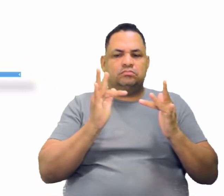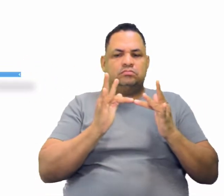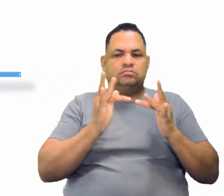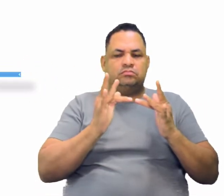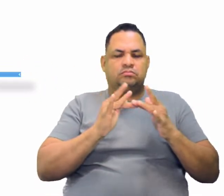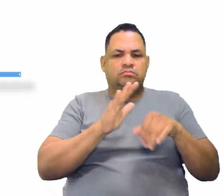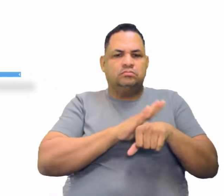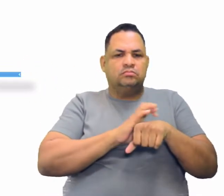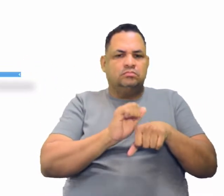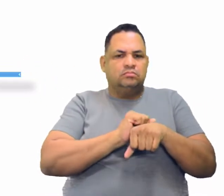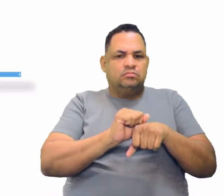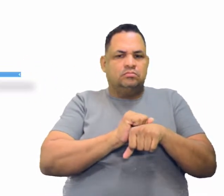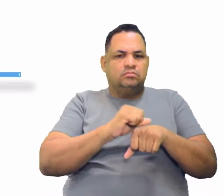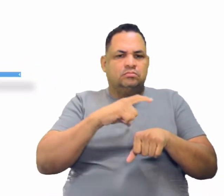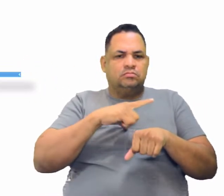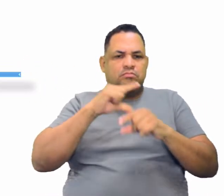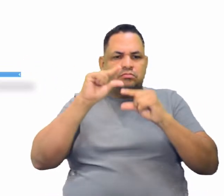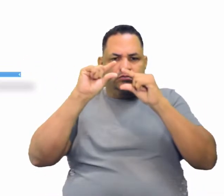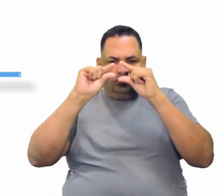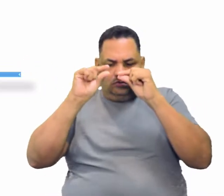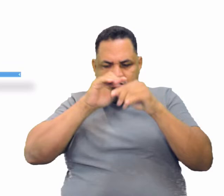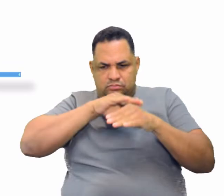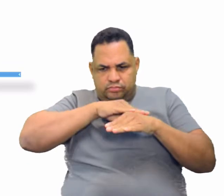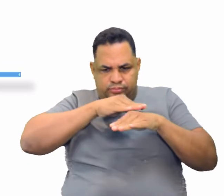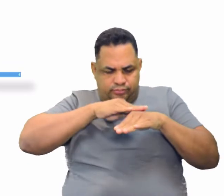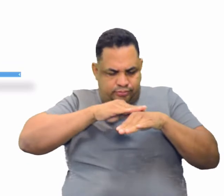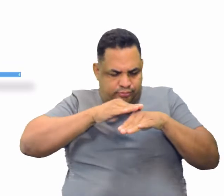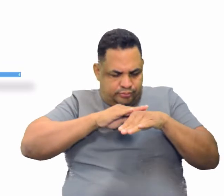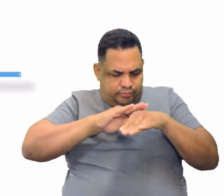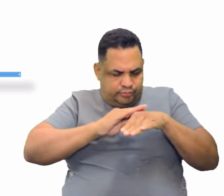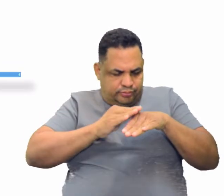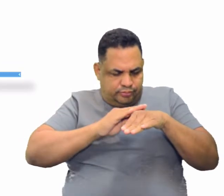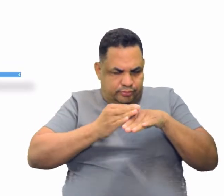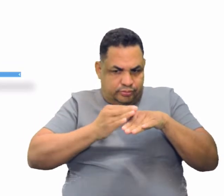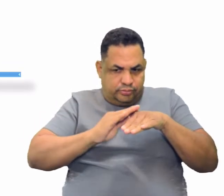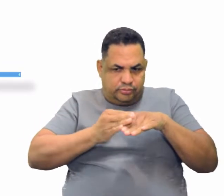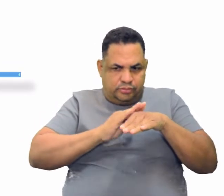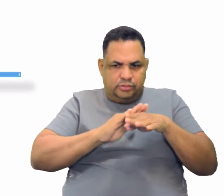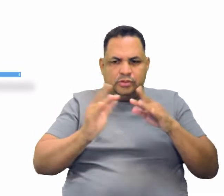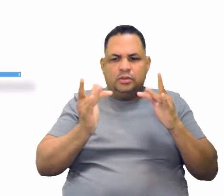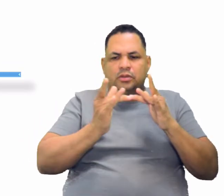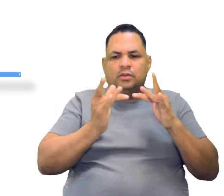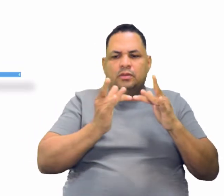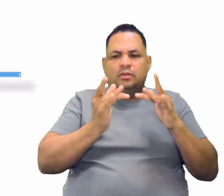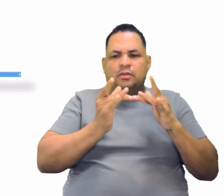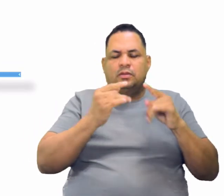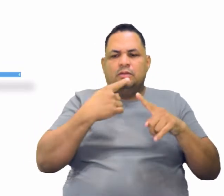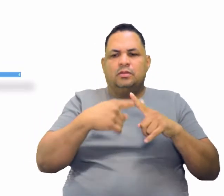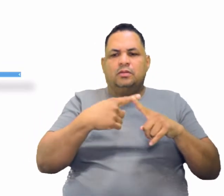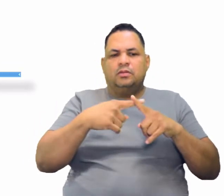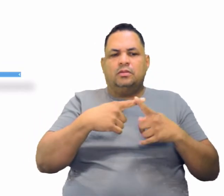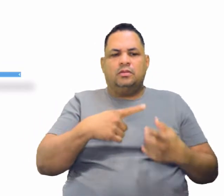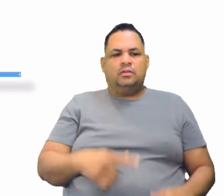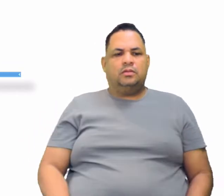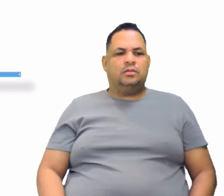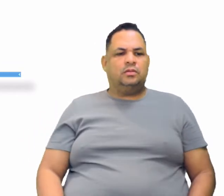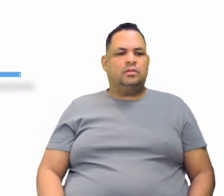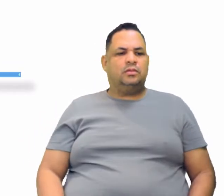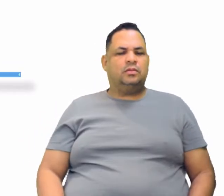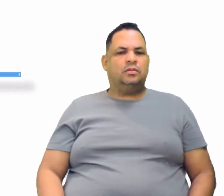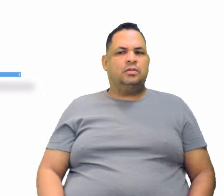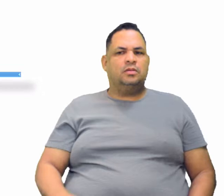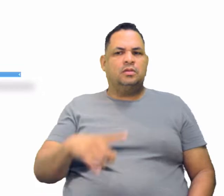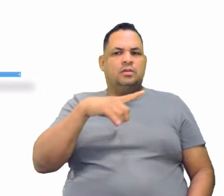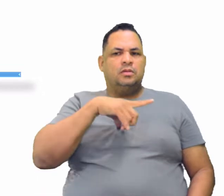outros fatores, da existência de pequenas irregularidades das superfícies em contato, tá, pessoal? Então, tá aqui, ó, a